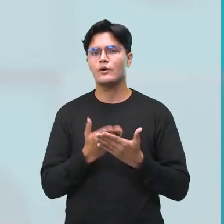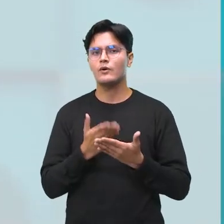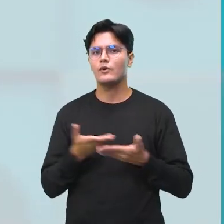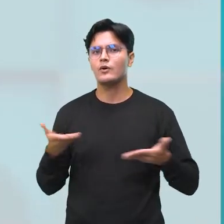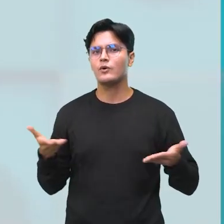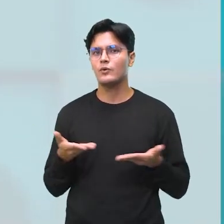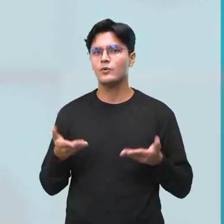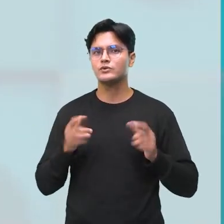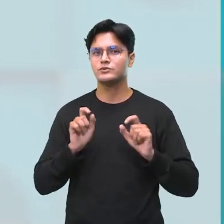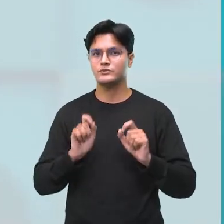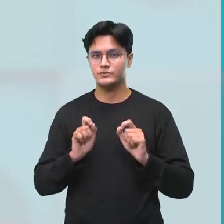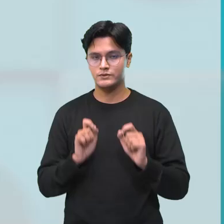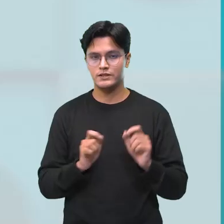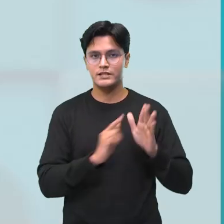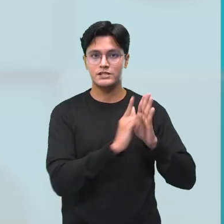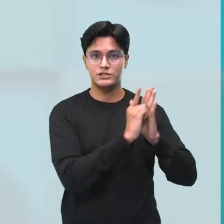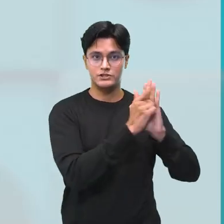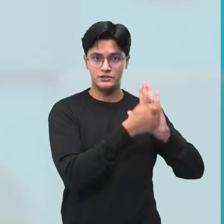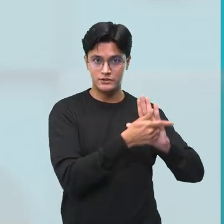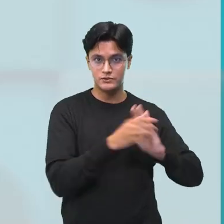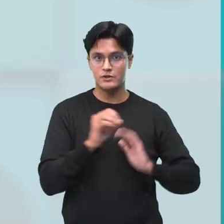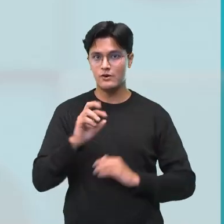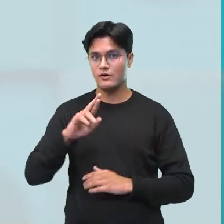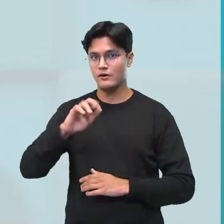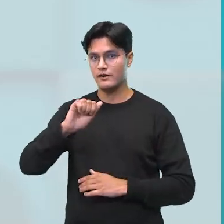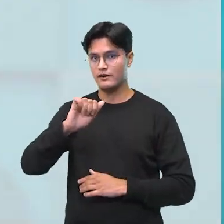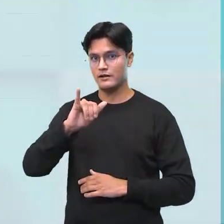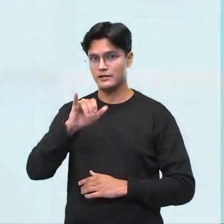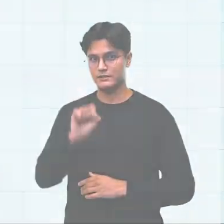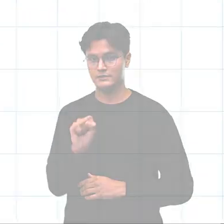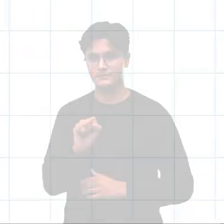hoje sobre gêneros orais. Vamos lá!